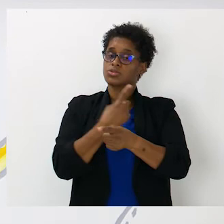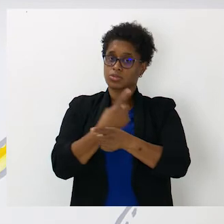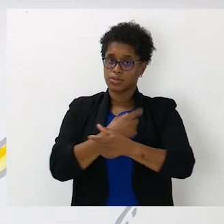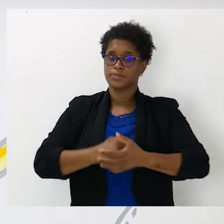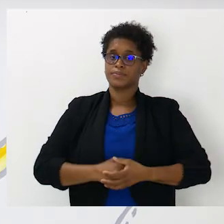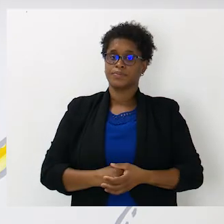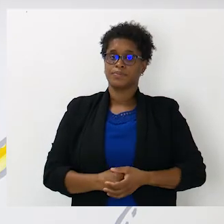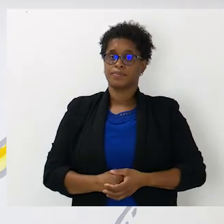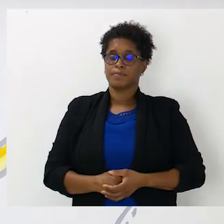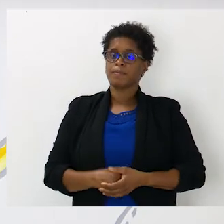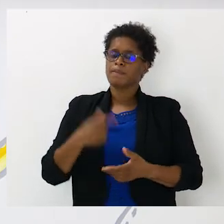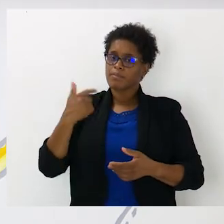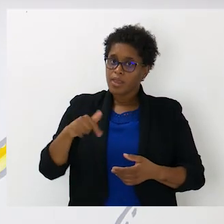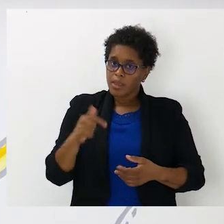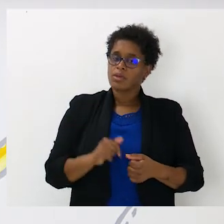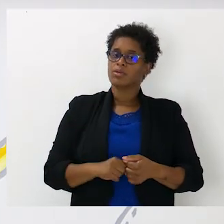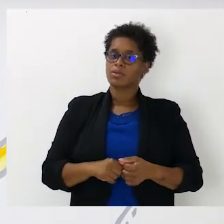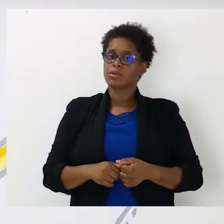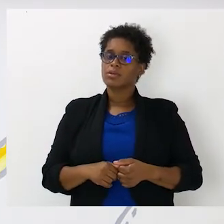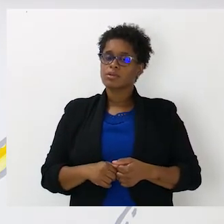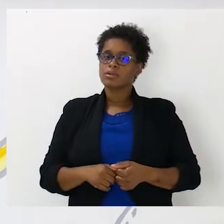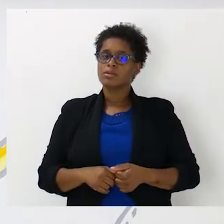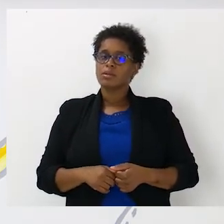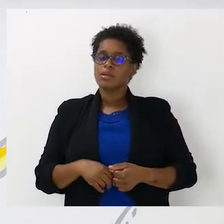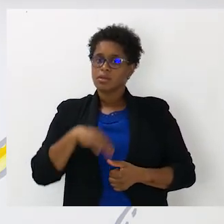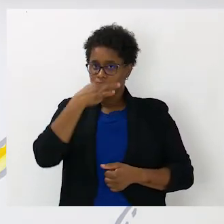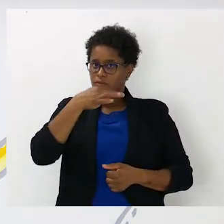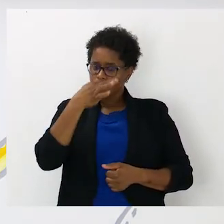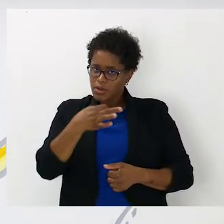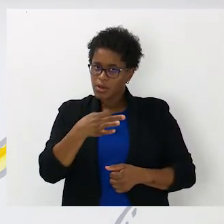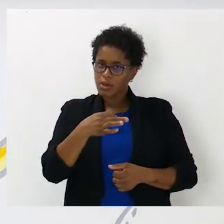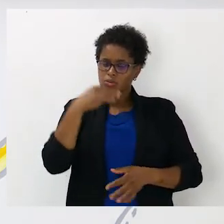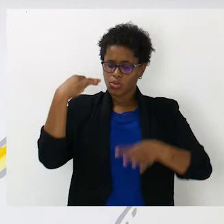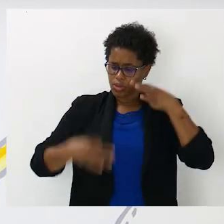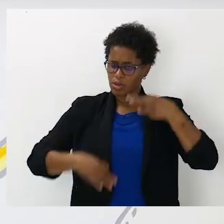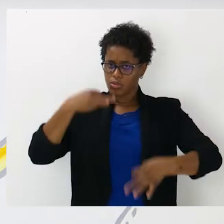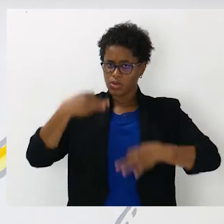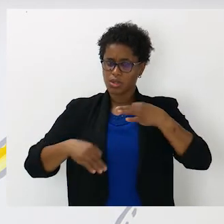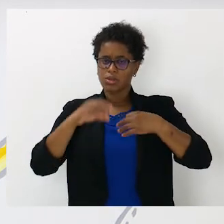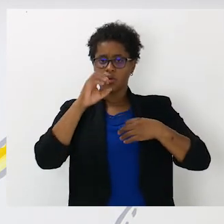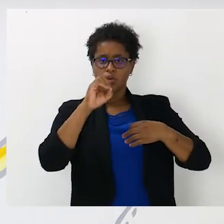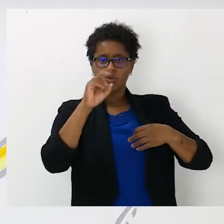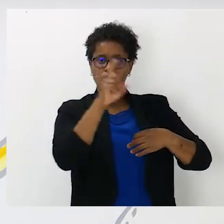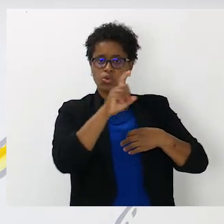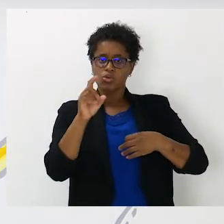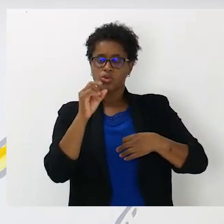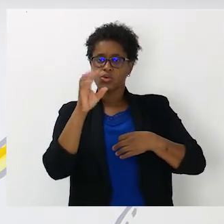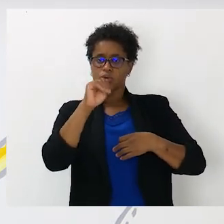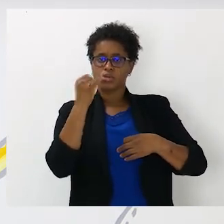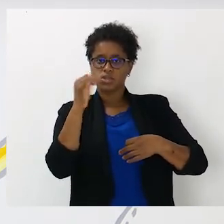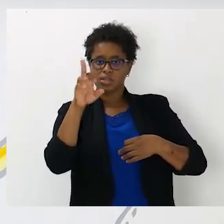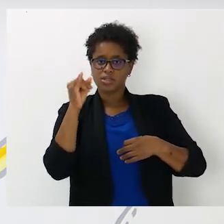requisitos. Tinham que confessar no tribunal de Osíris que